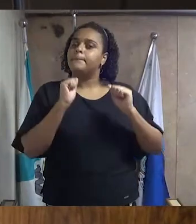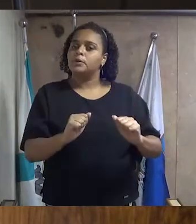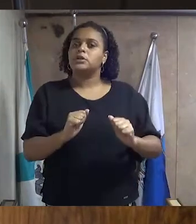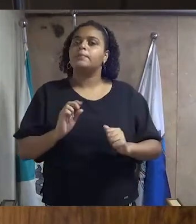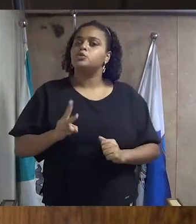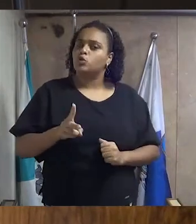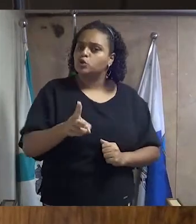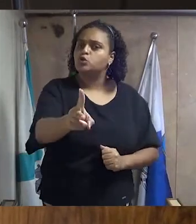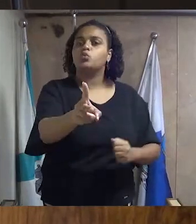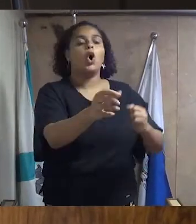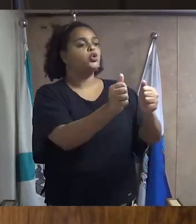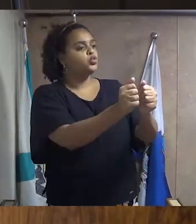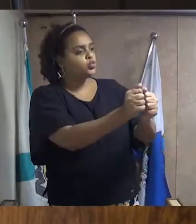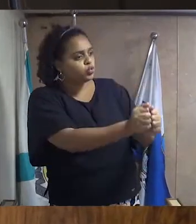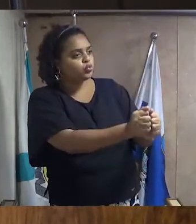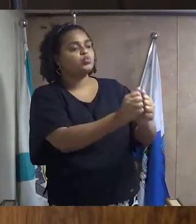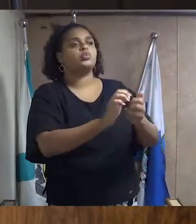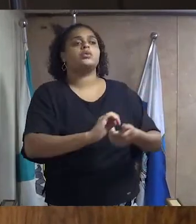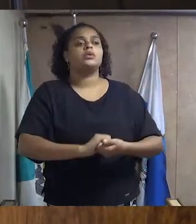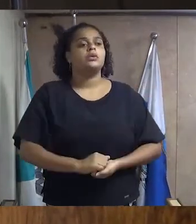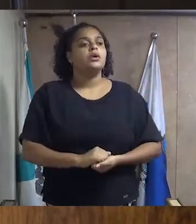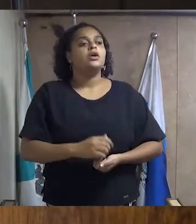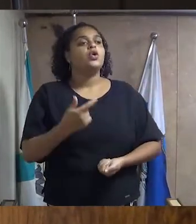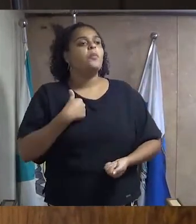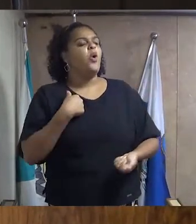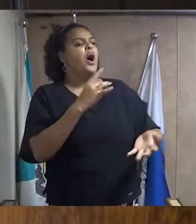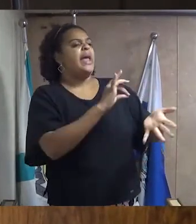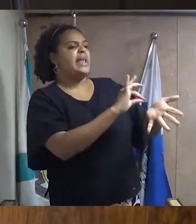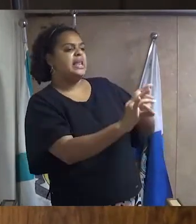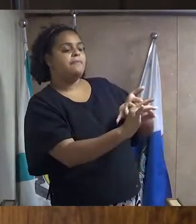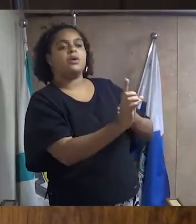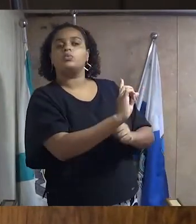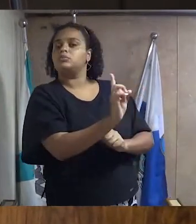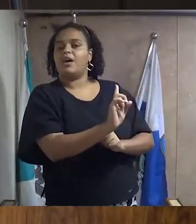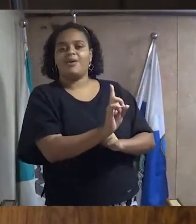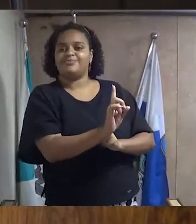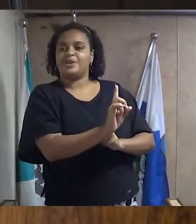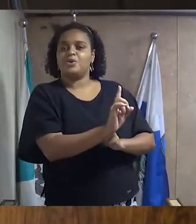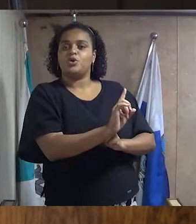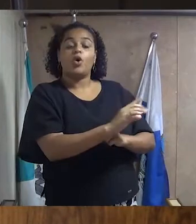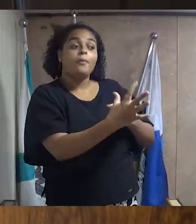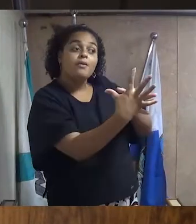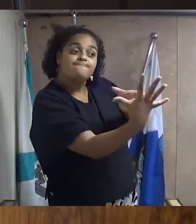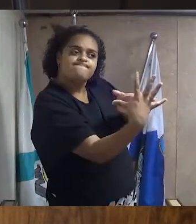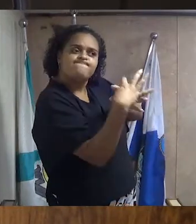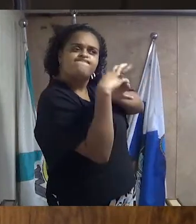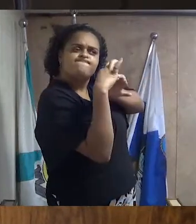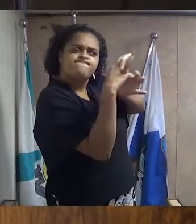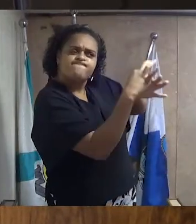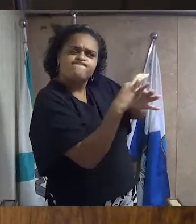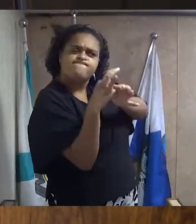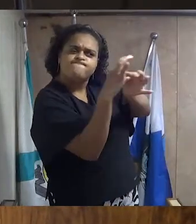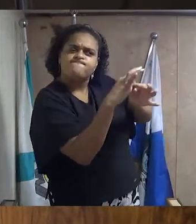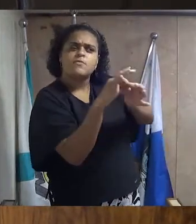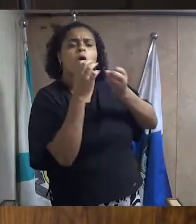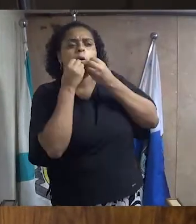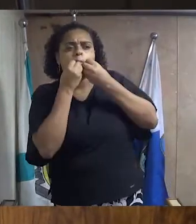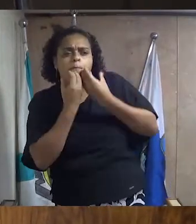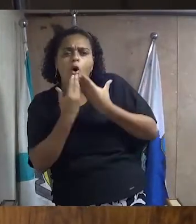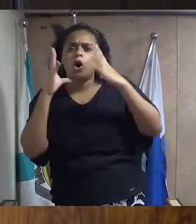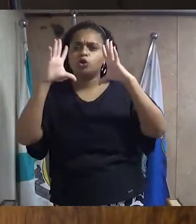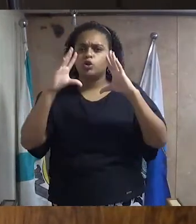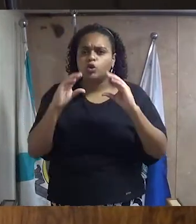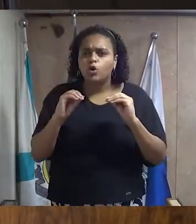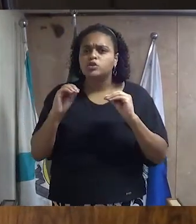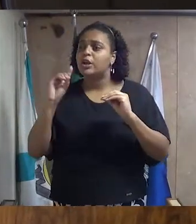continuar juntos, aqui não vejo ninguém como inimigo, mas como aliados pelo bem da população. Quero desejar uma boa noite a todos e